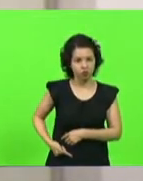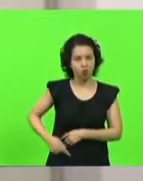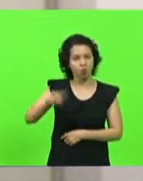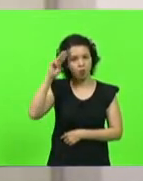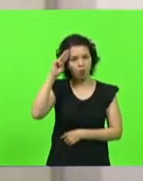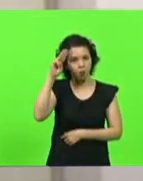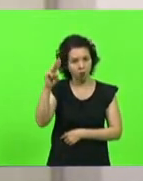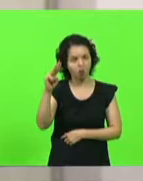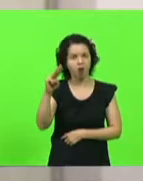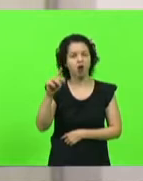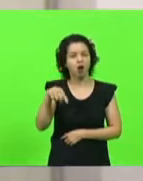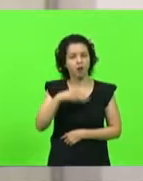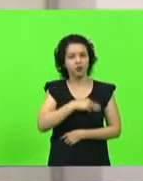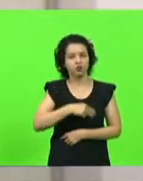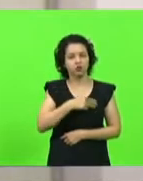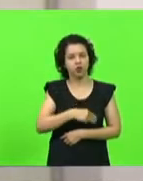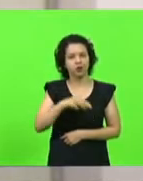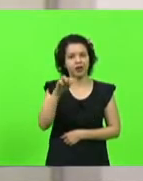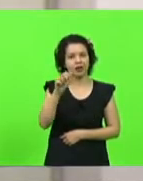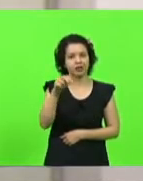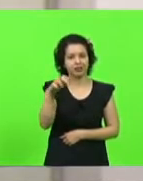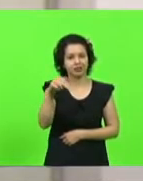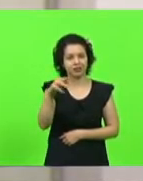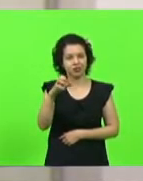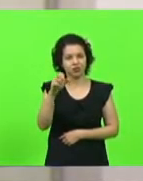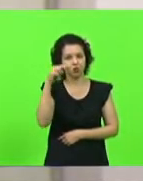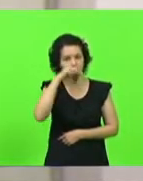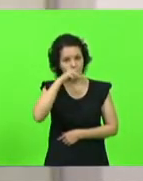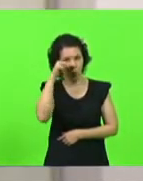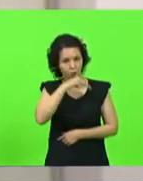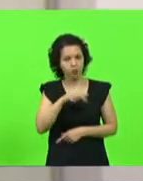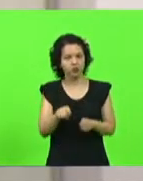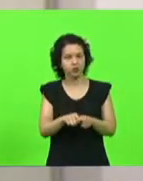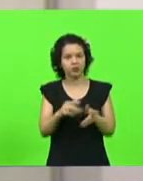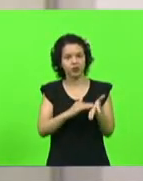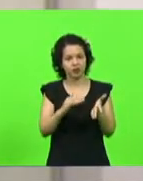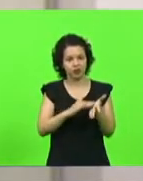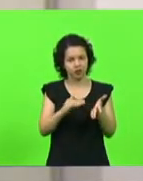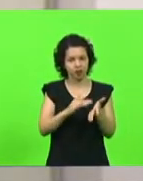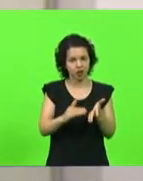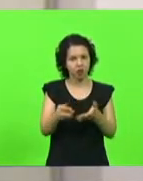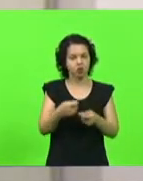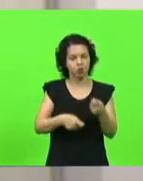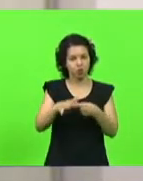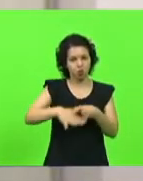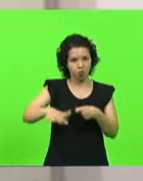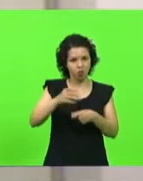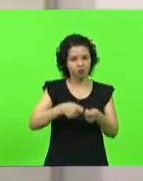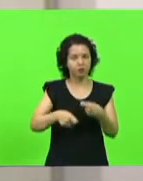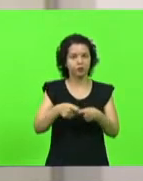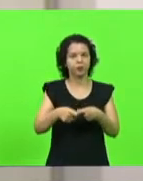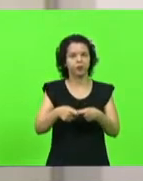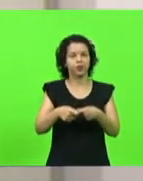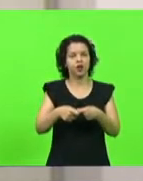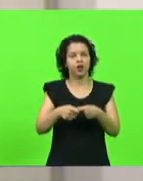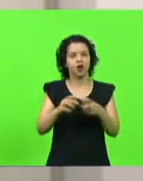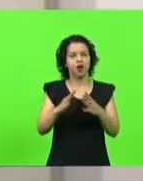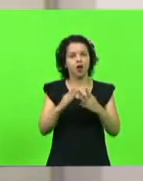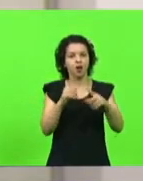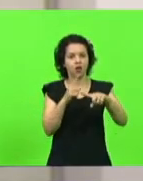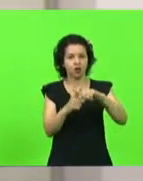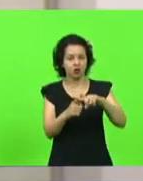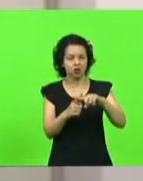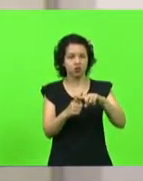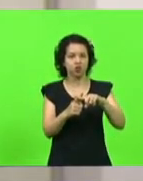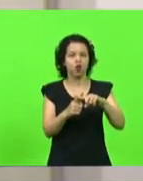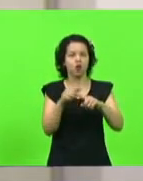Narciso Parisotto, senhor secretário-geral de Administração e Finanças da Igreja do Evangelho Quadrangular no Brasil, pastor Davi